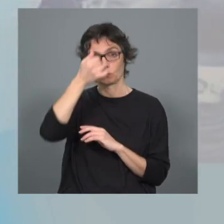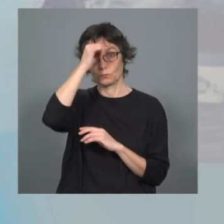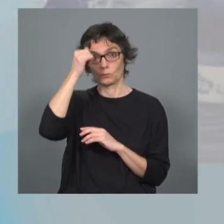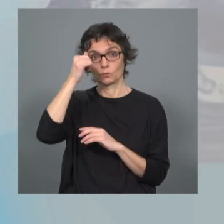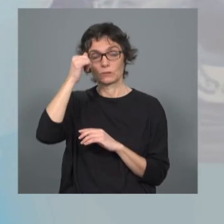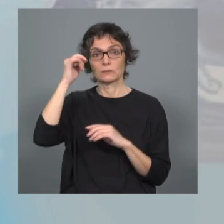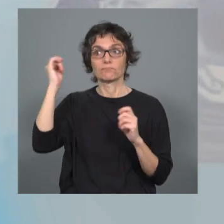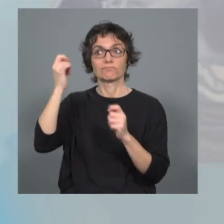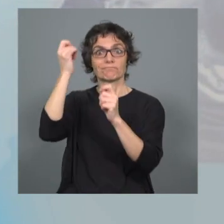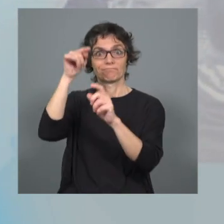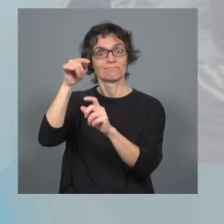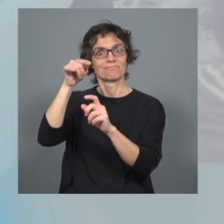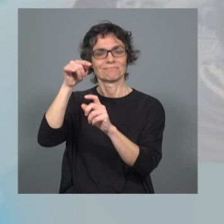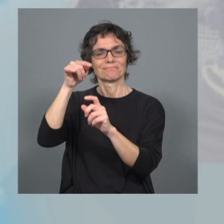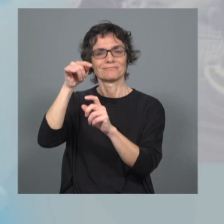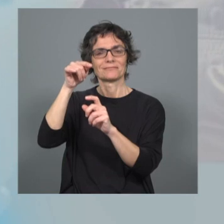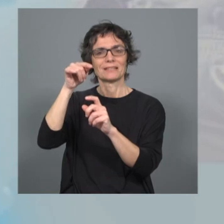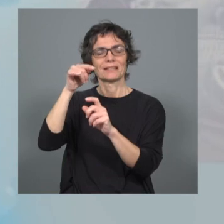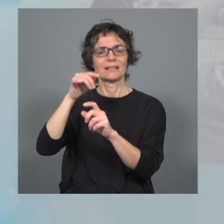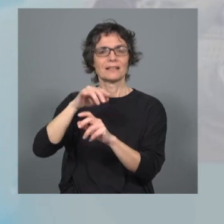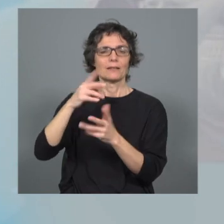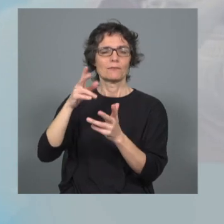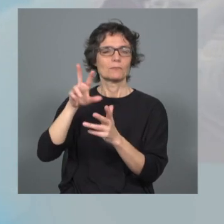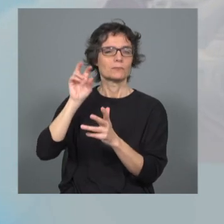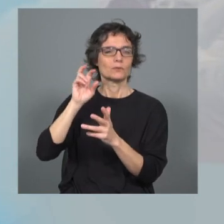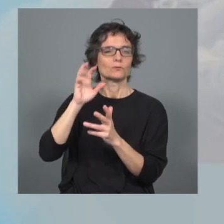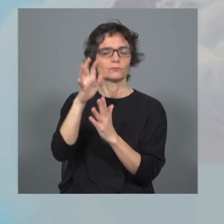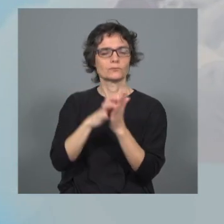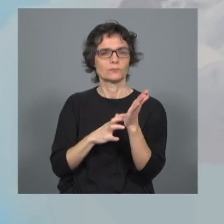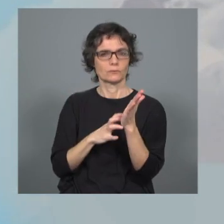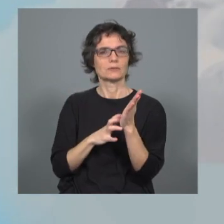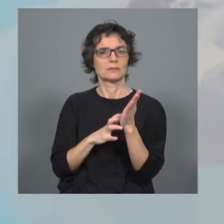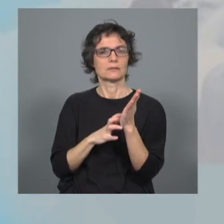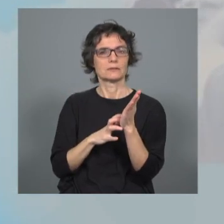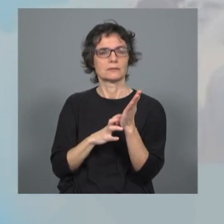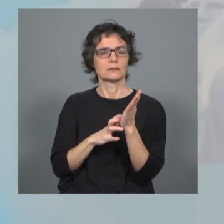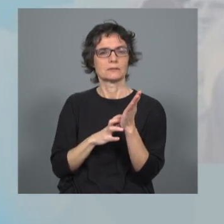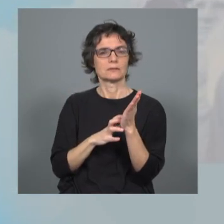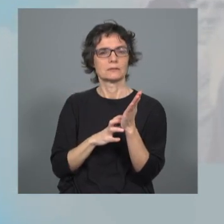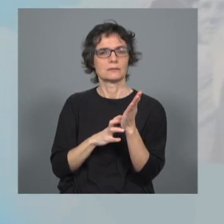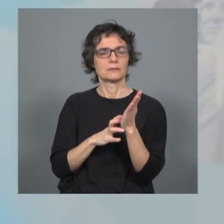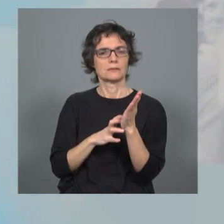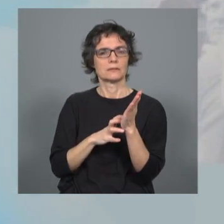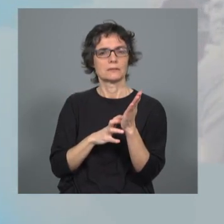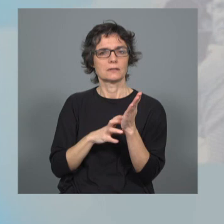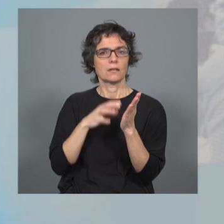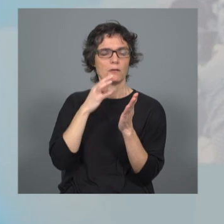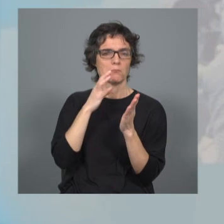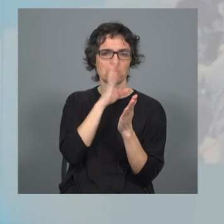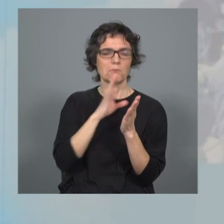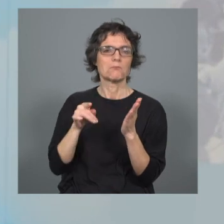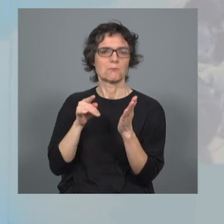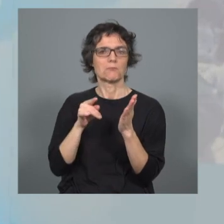Ramos, iniciamos essa análise escutando um texto que normalmente é lido no início da procissão do